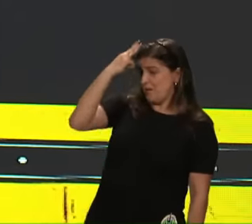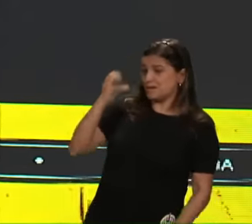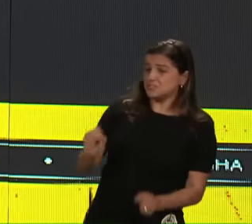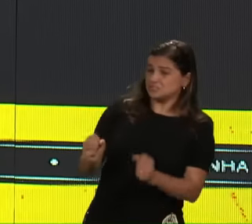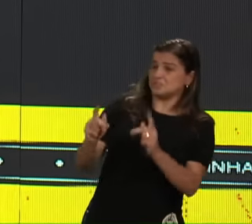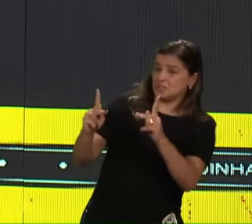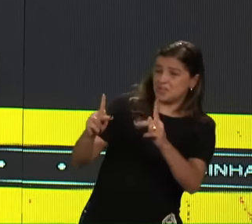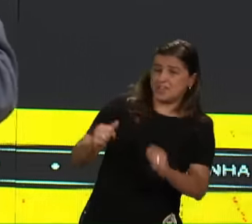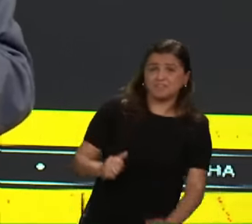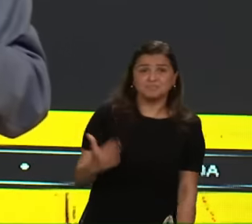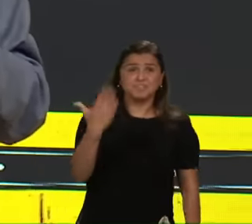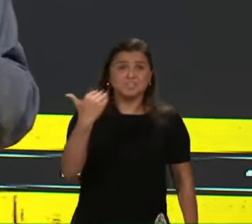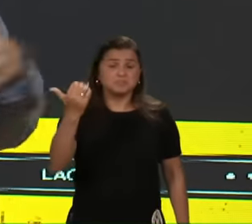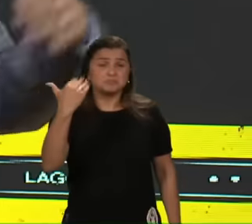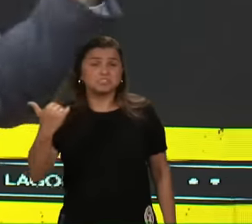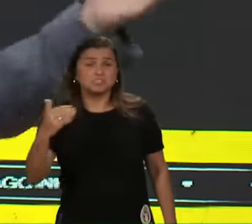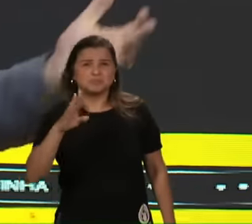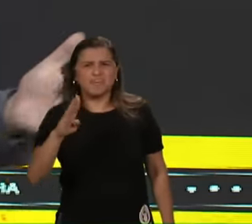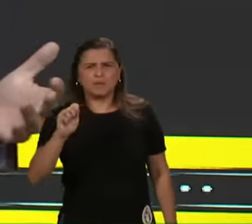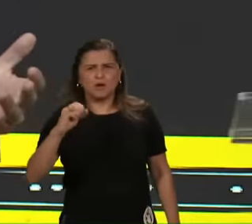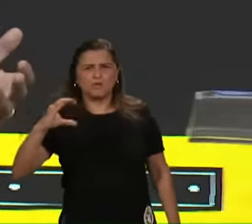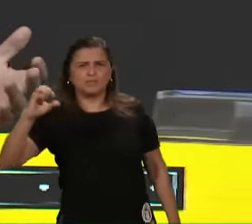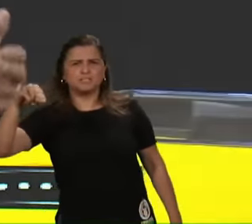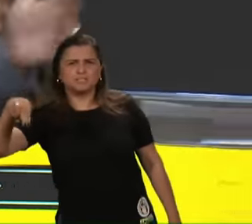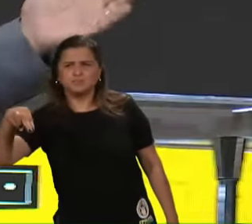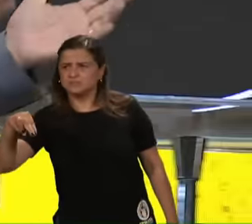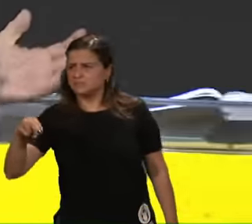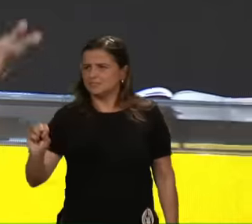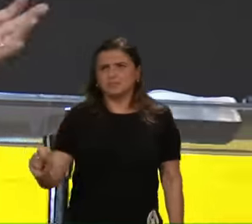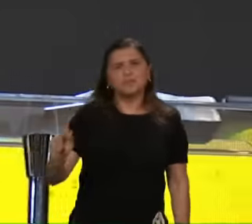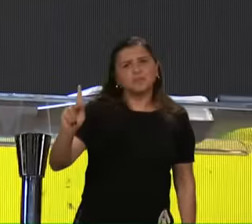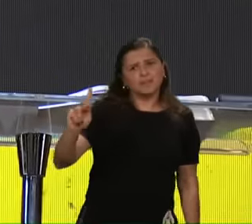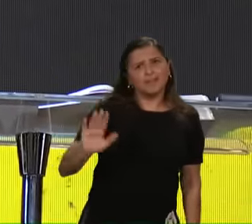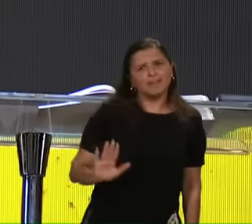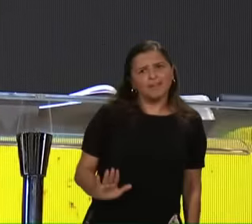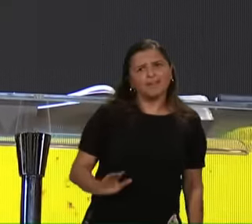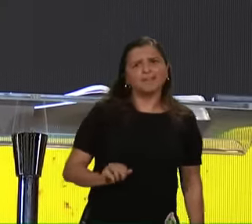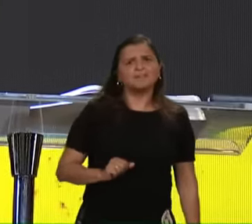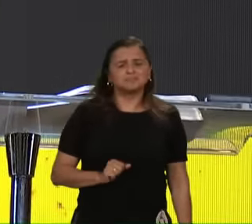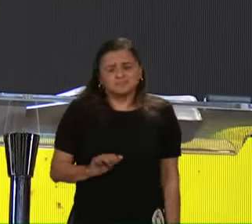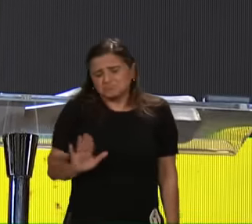meu apelido, tudo bem. E se me chama você, tudo bem. Não tem problema.